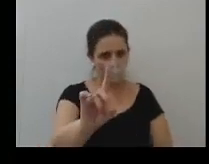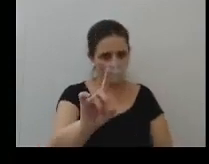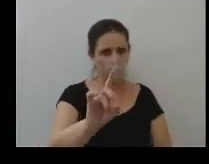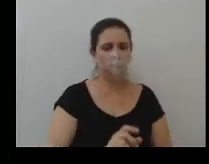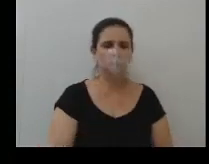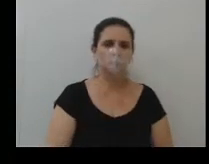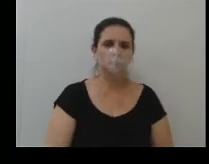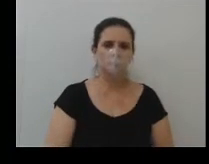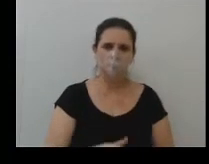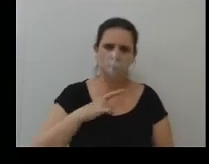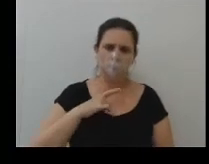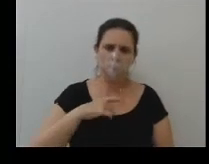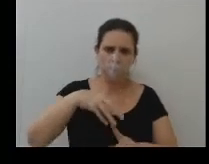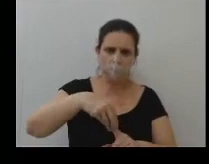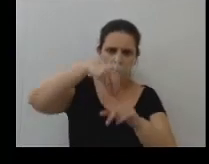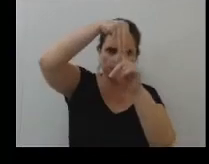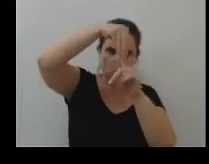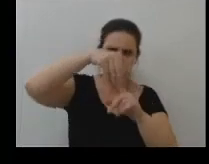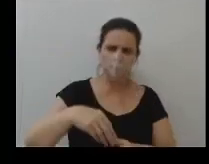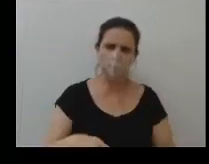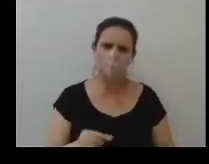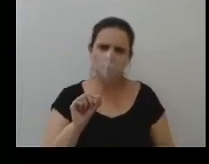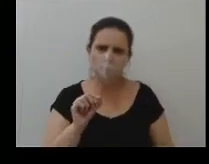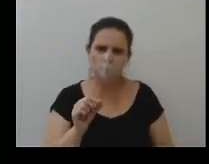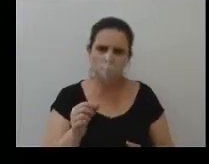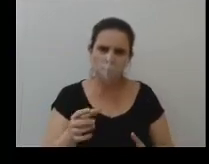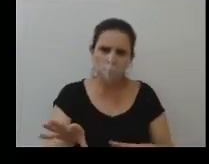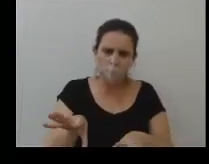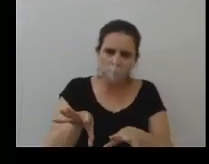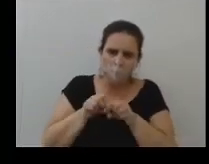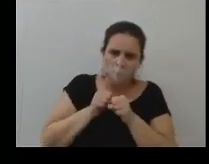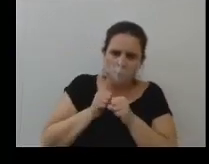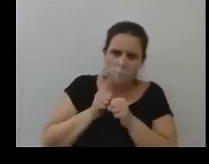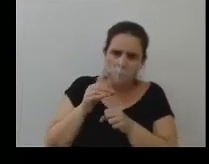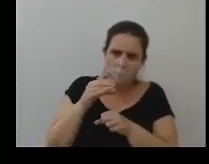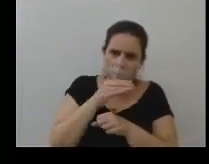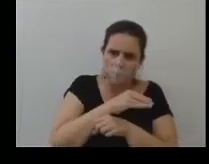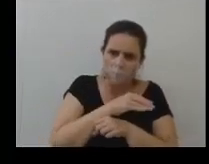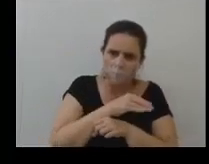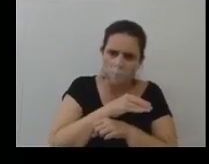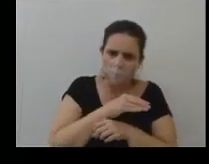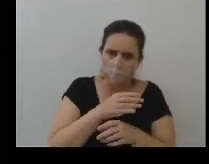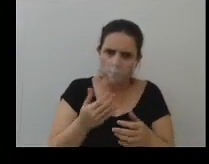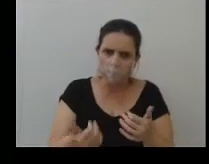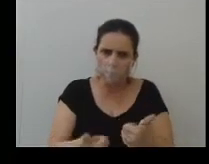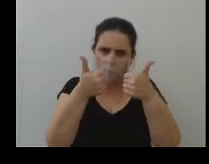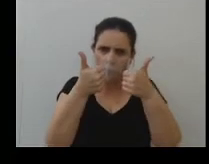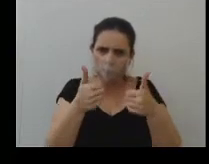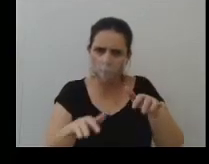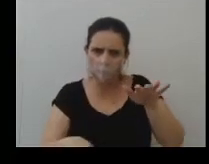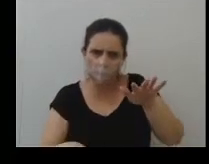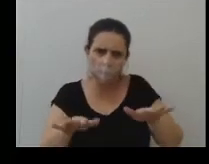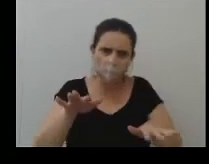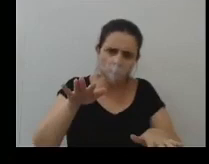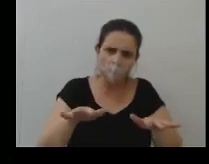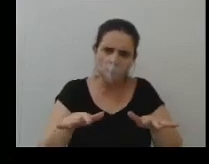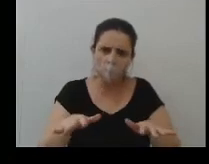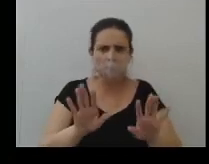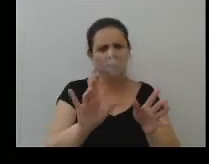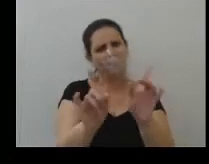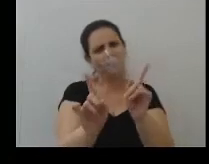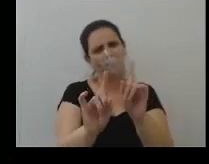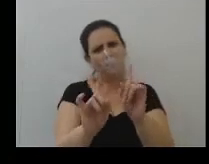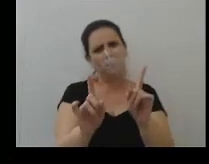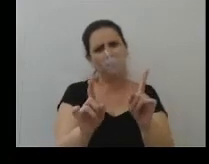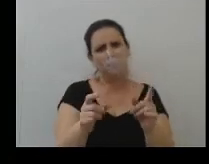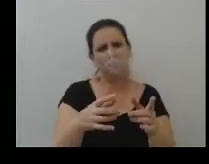D. Tem como principal característica a absorção de calor, facilitando o equilíbrio térmico. Não, aí eu sentiria frio.